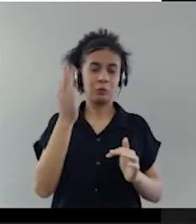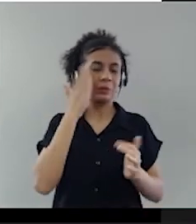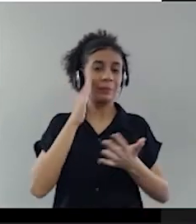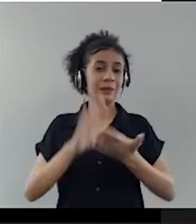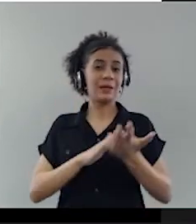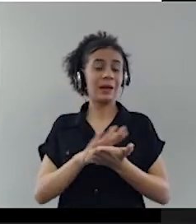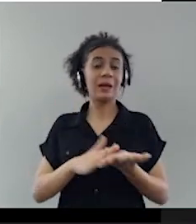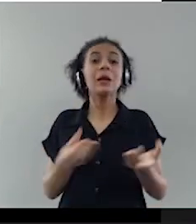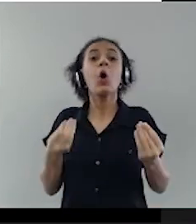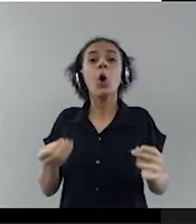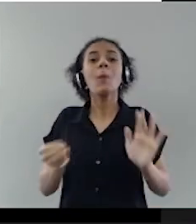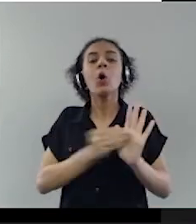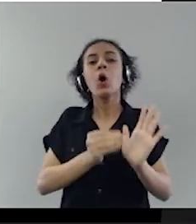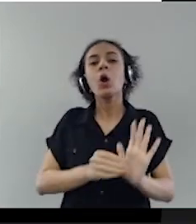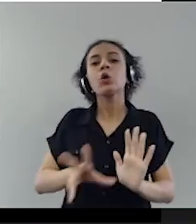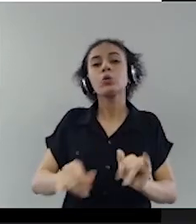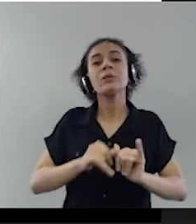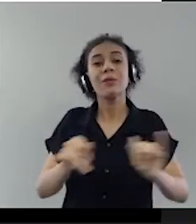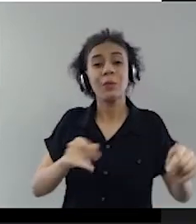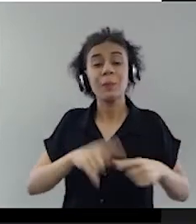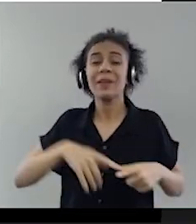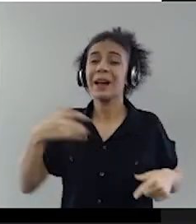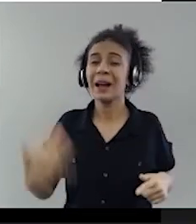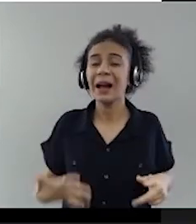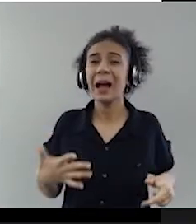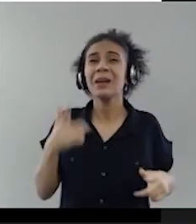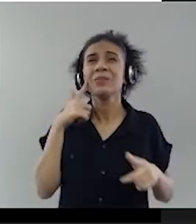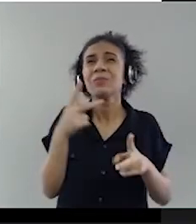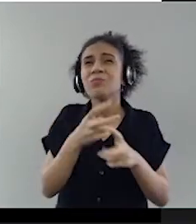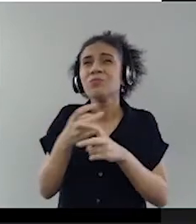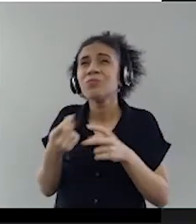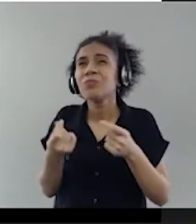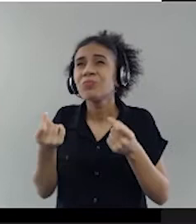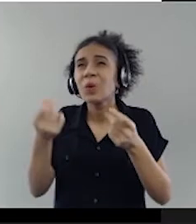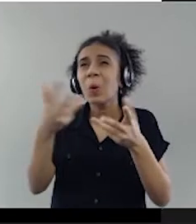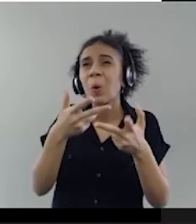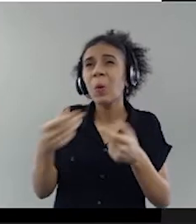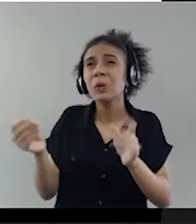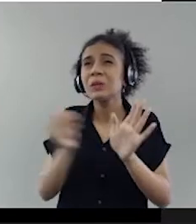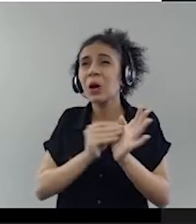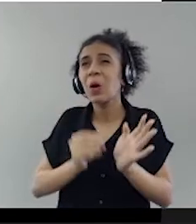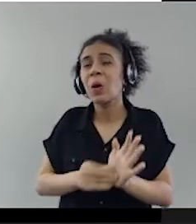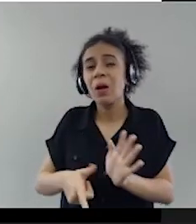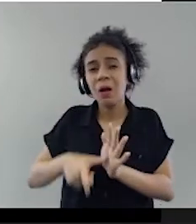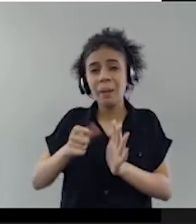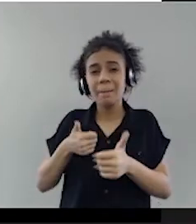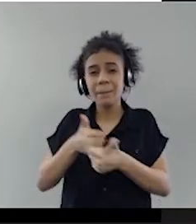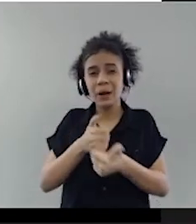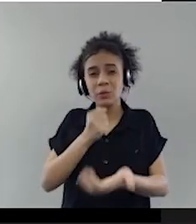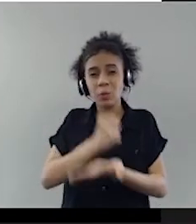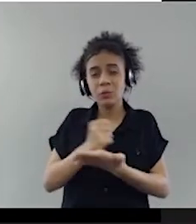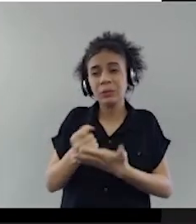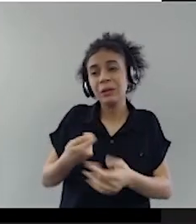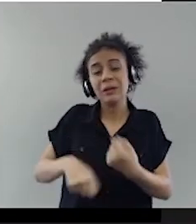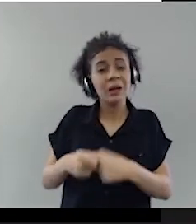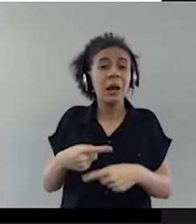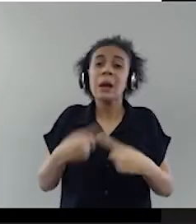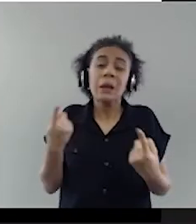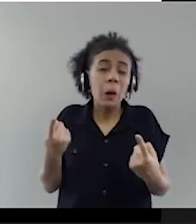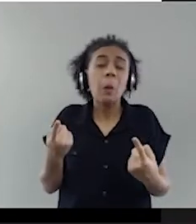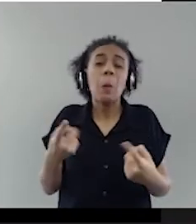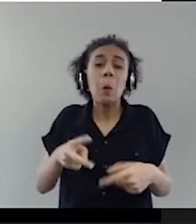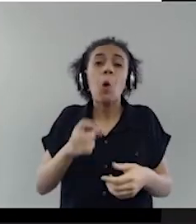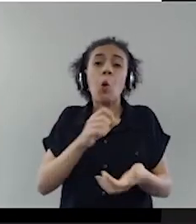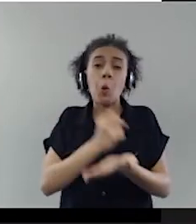e segundo, é muito caro fazer todas essas contingências na fase pré-contratual, na fase de negociação. Então, eles são